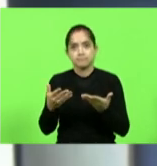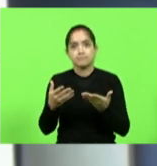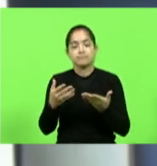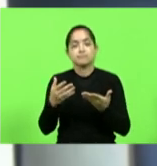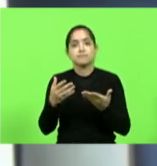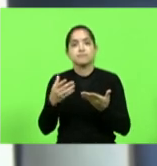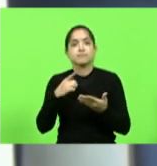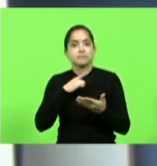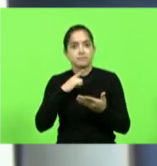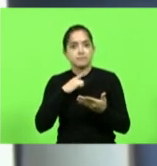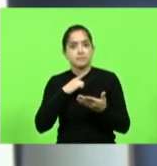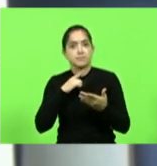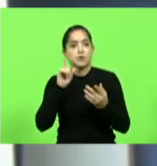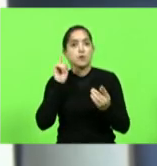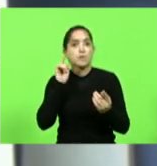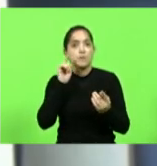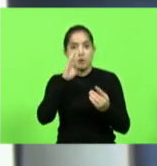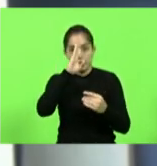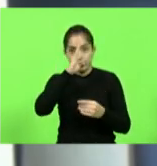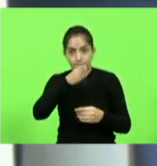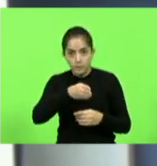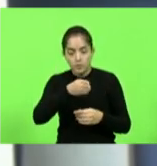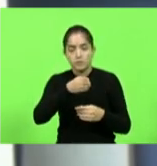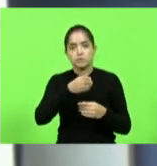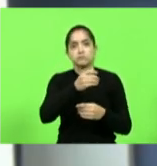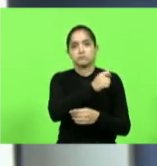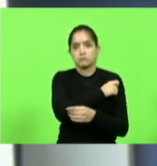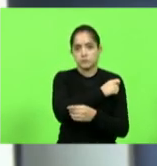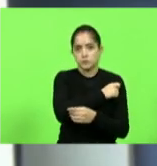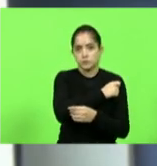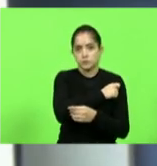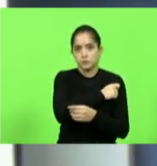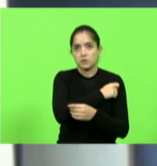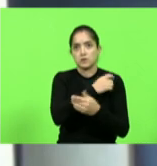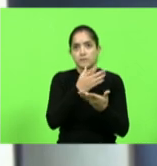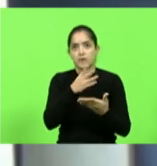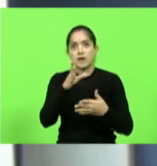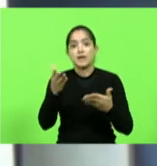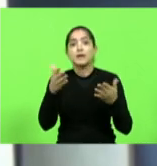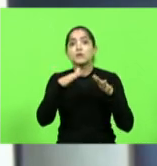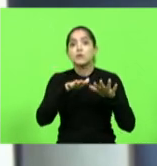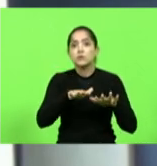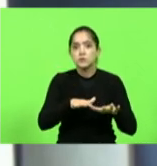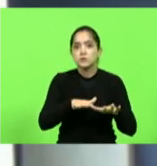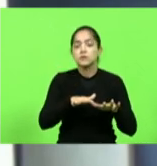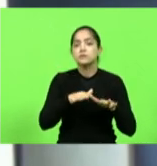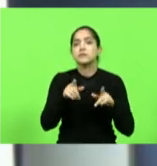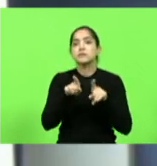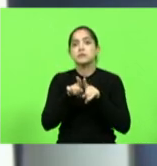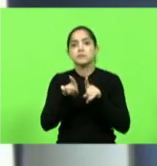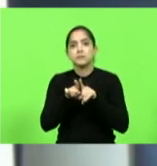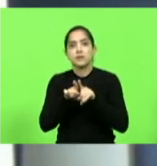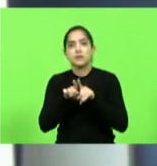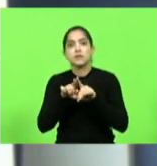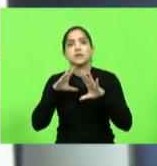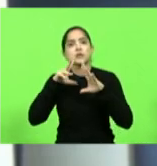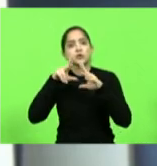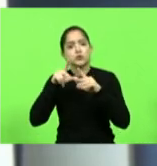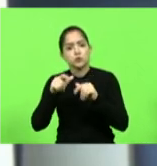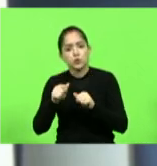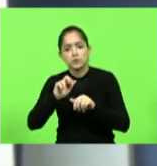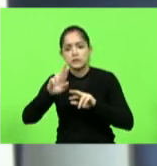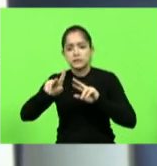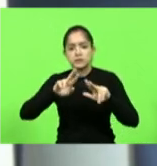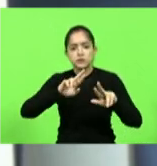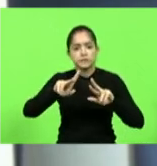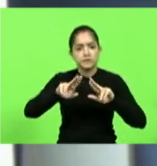o nosso foco, que são nossos estudantes, em uma perspectiva inclusiva e considerando aí todas as diferenças